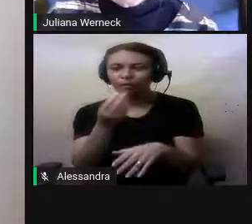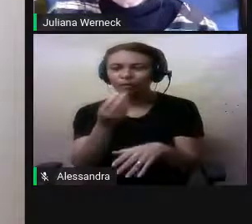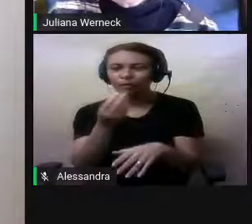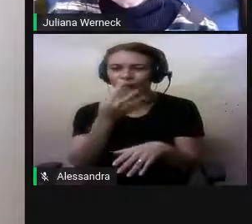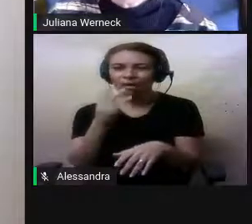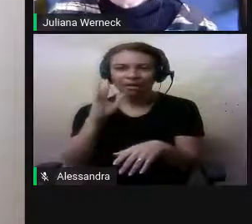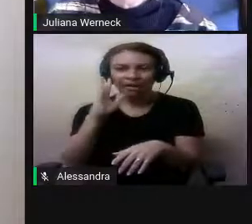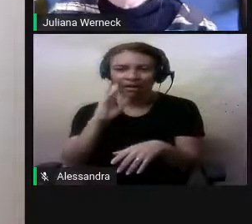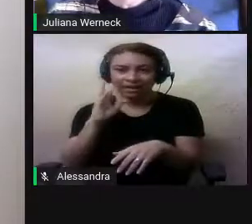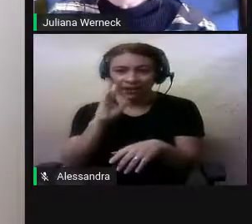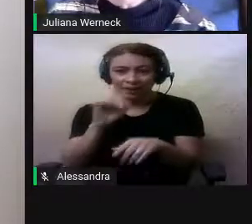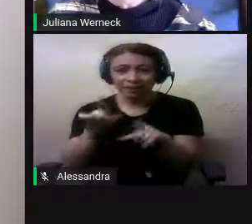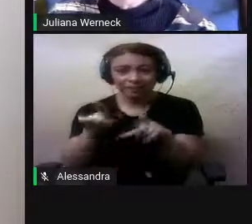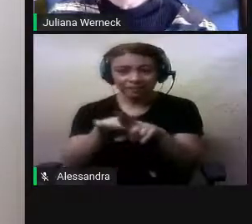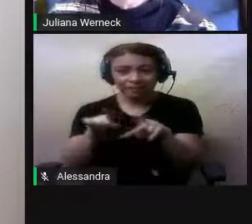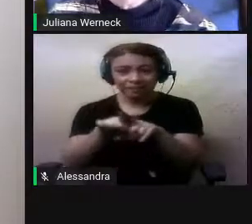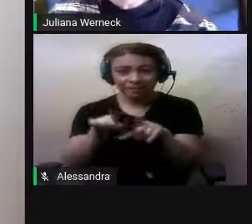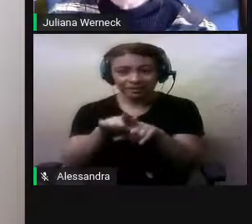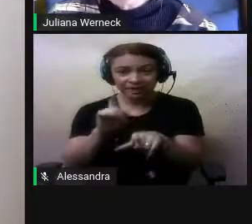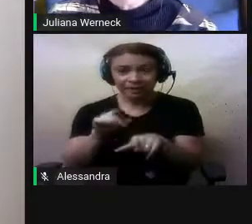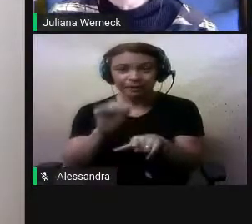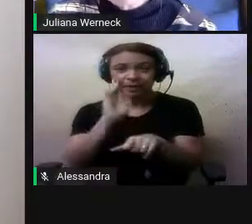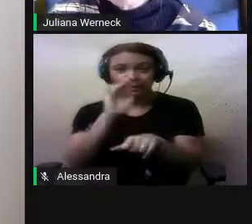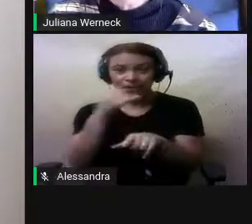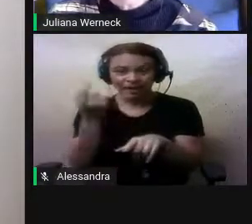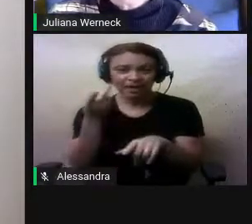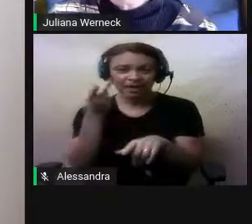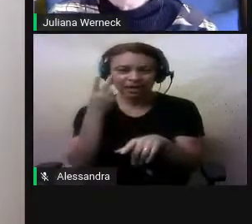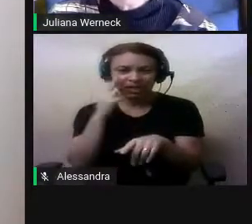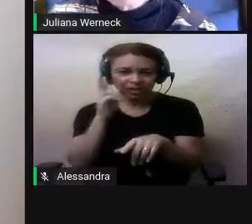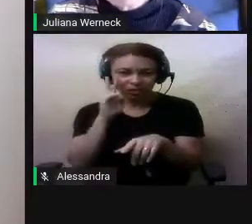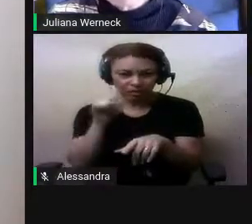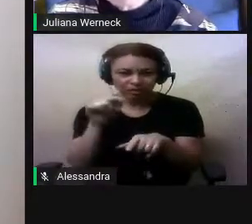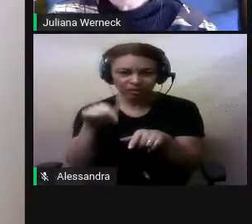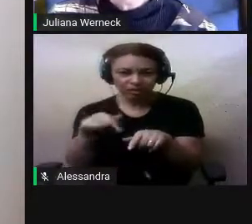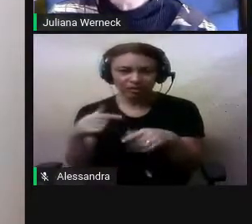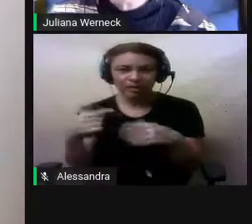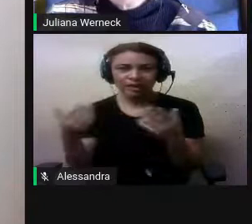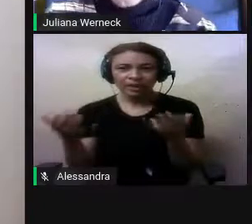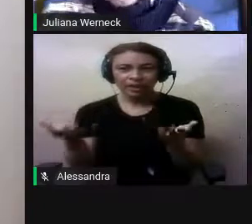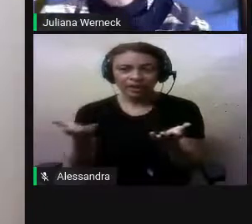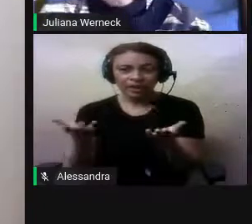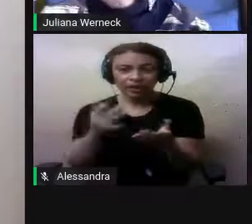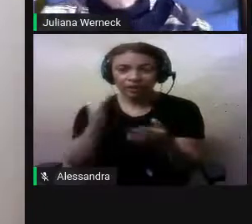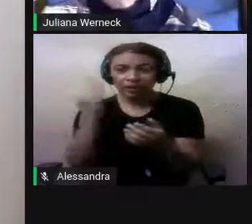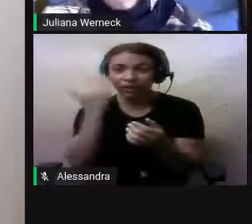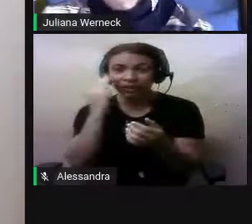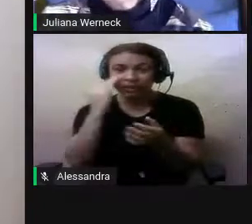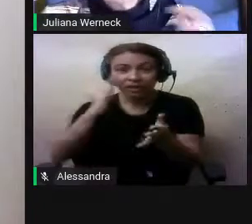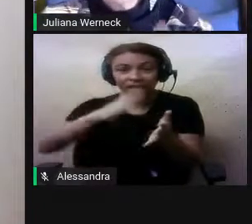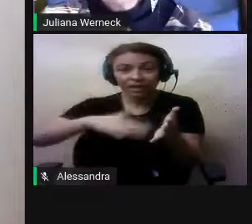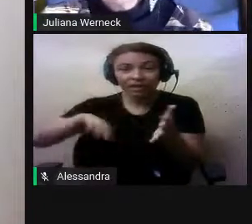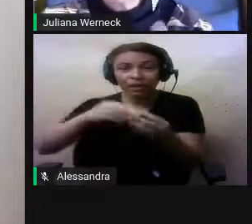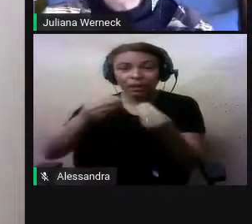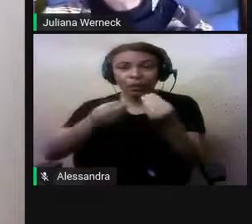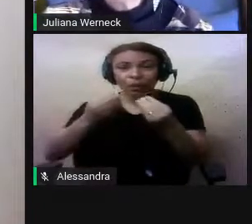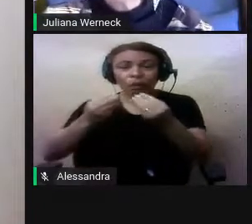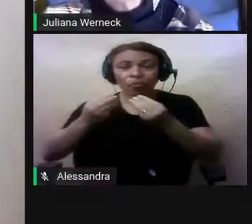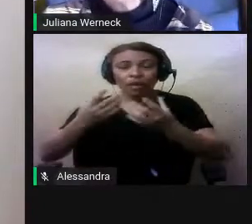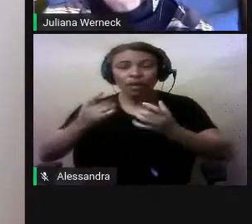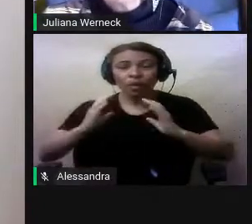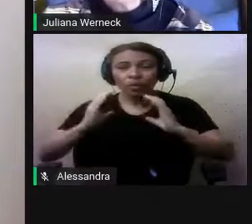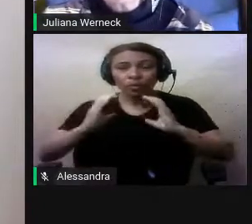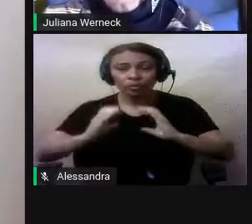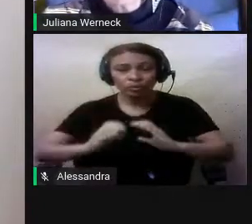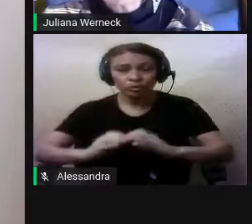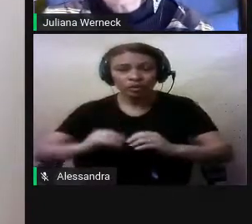aproveitar também aqui essa brecha dessa história, Dani, acho que não vale a pena a gente, né, não perder isso, dessa conduta da primeira, né,